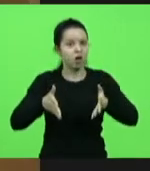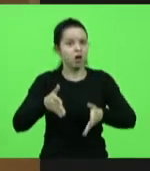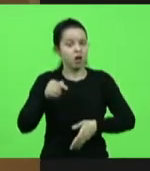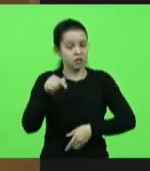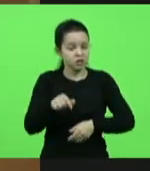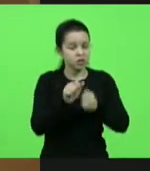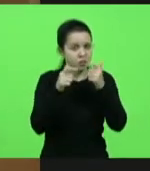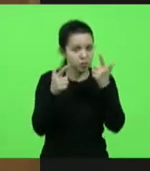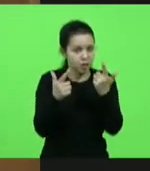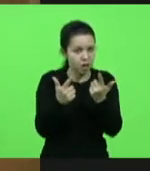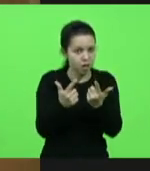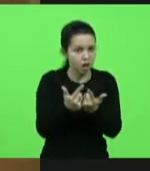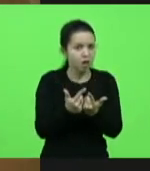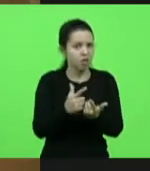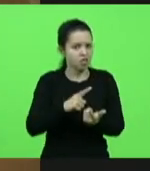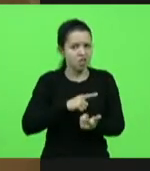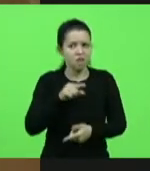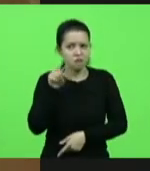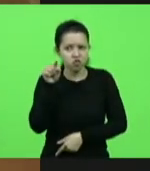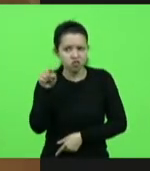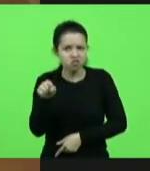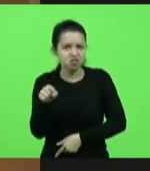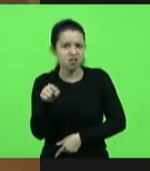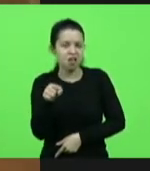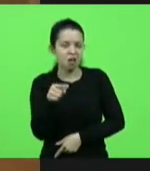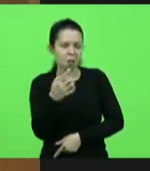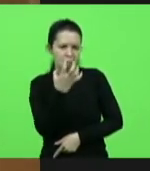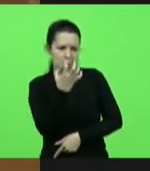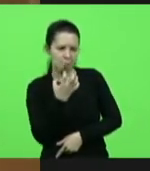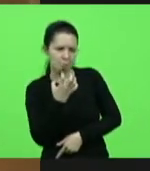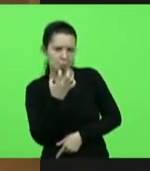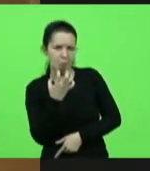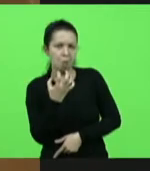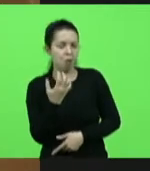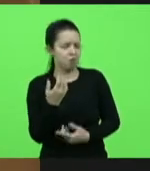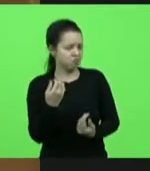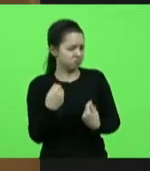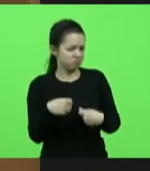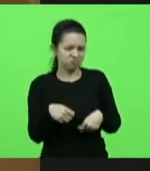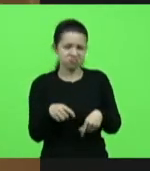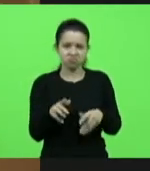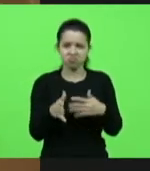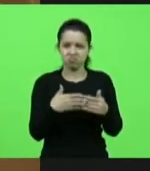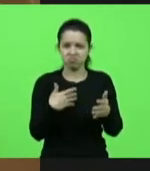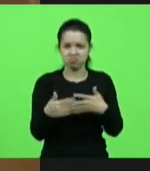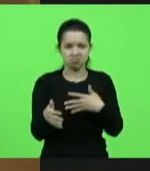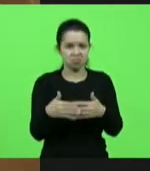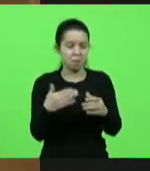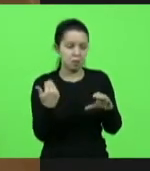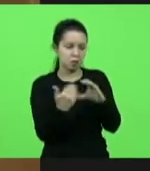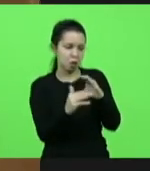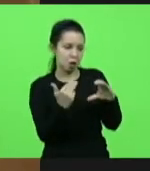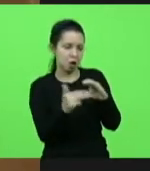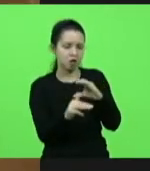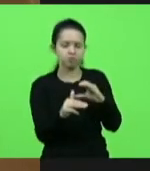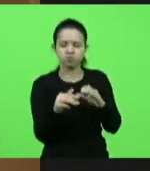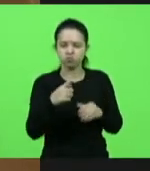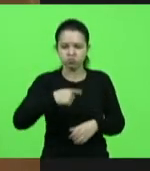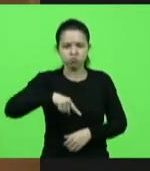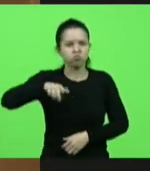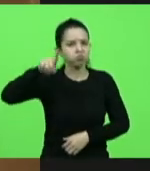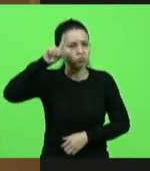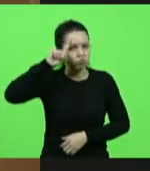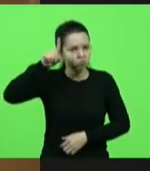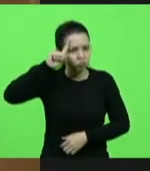não vai adiantar fazer cara feia, não vai adiantar passar mensagem, porque nós vamos lembrar todos os dias o